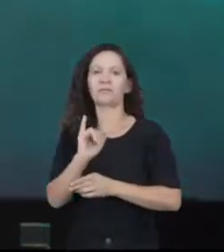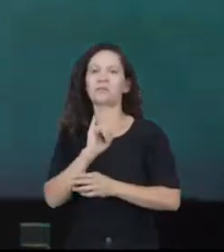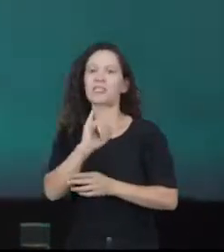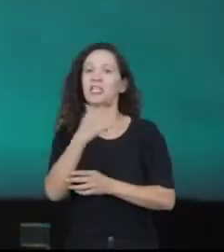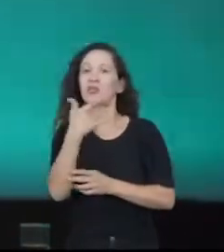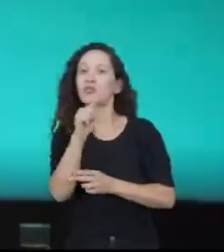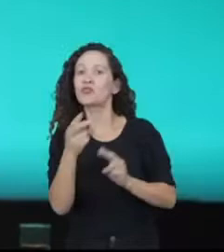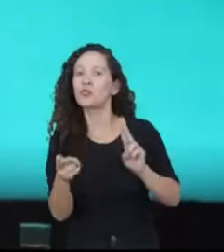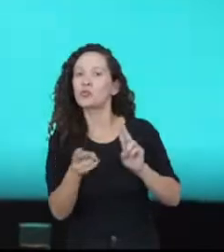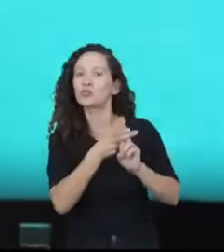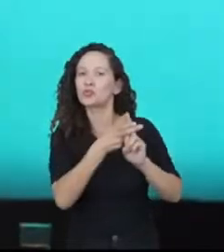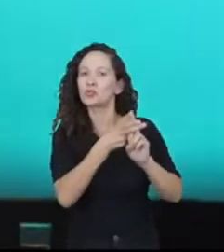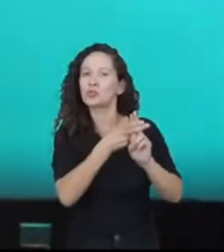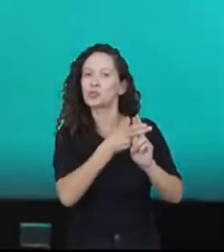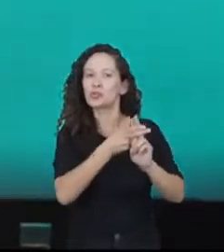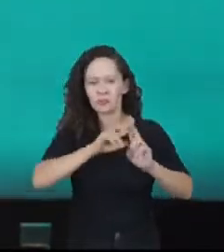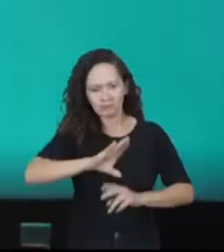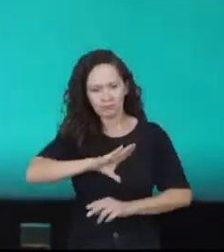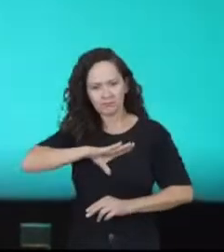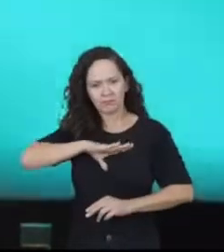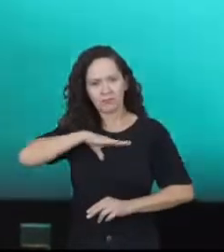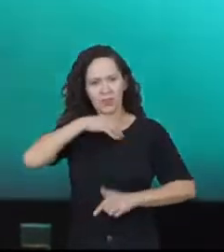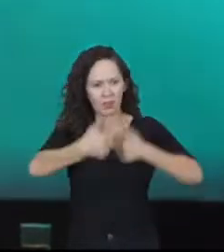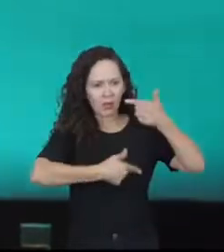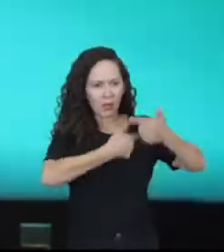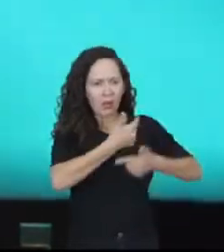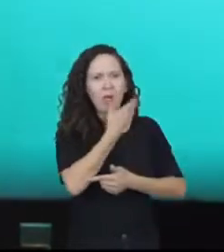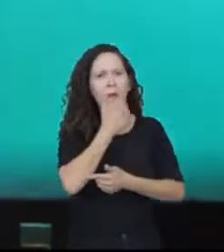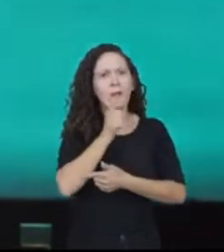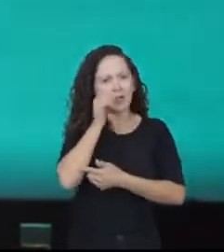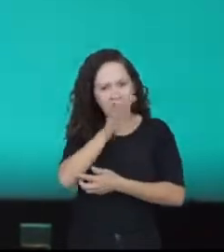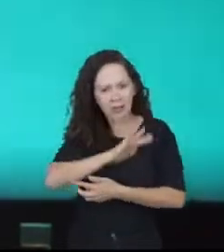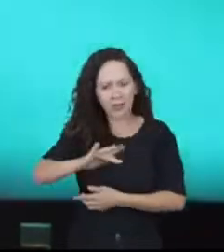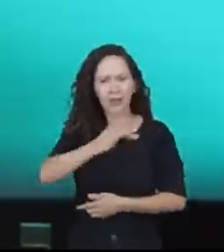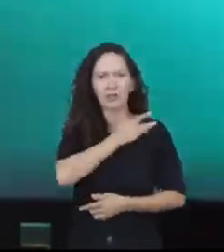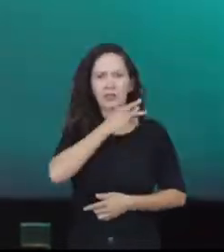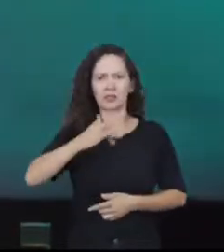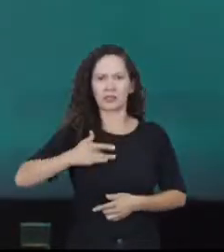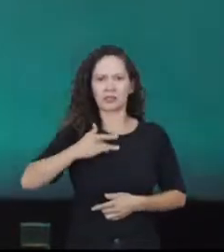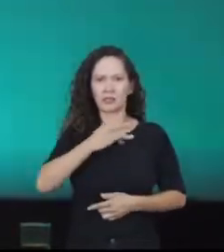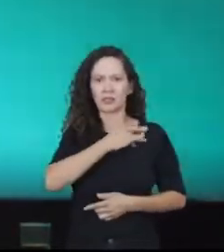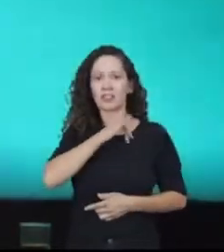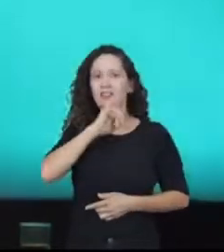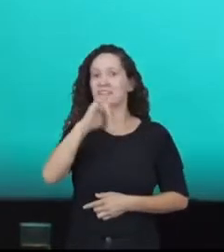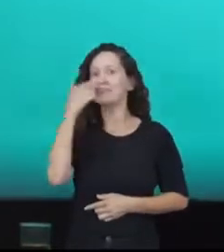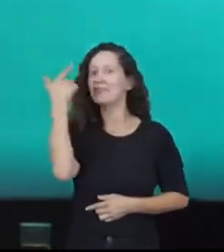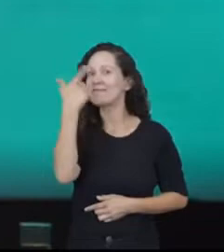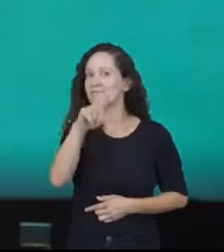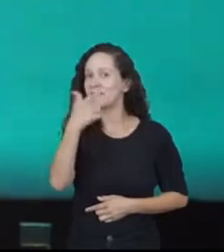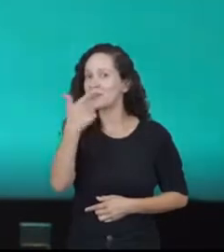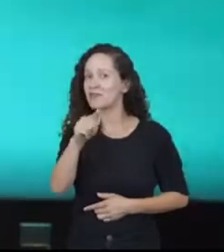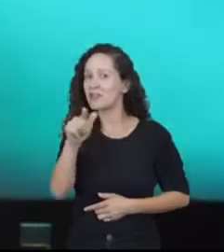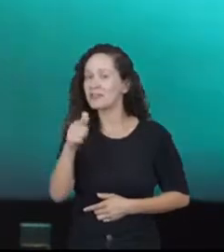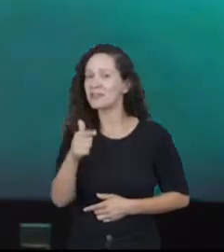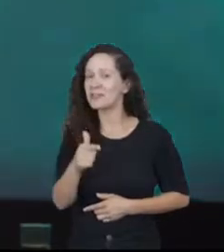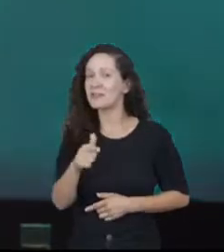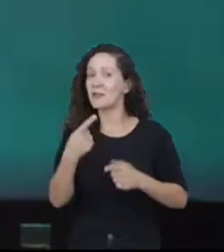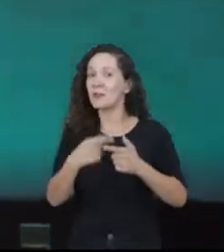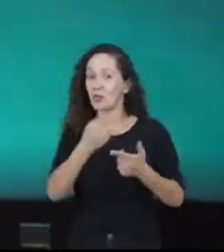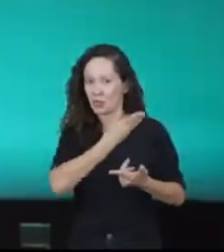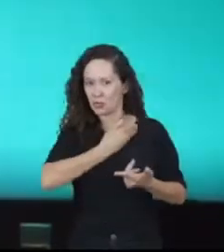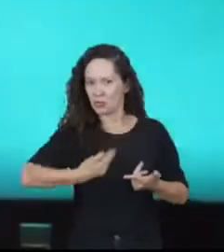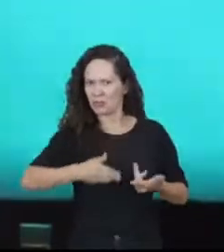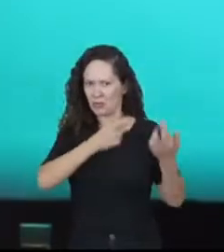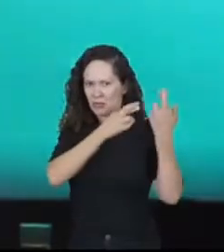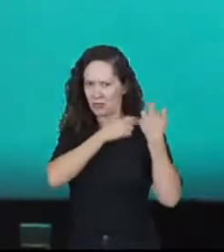os corajosos trabalhadores e trabalhadoras da saúde, a irresponsabilidade do atual governo nessa